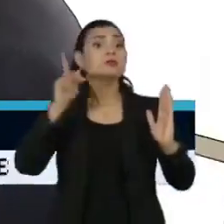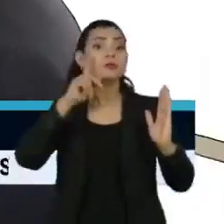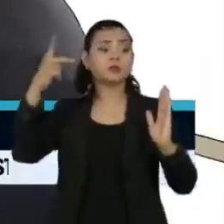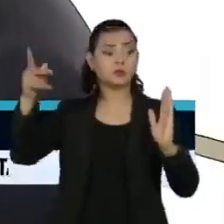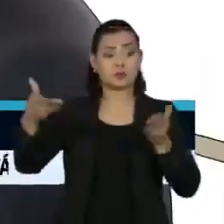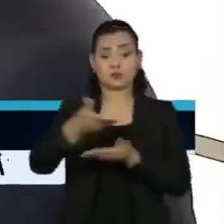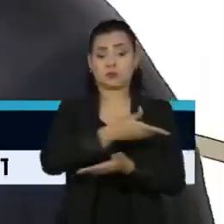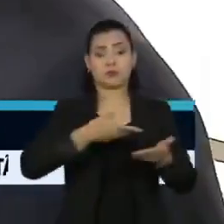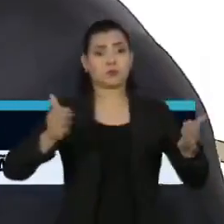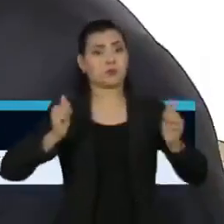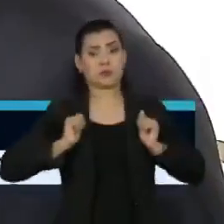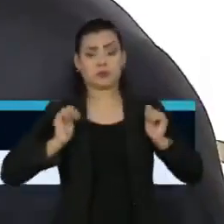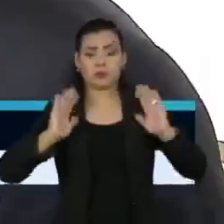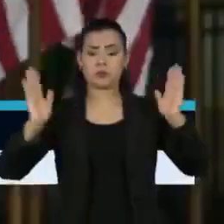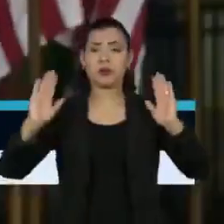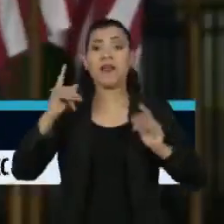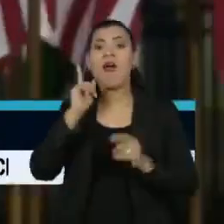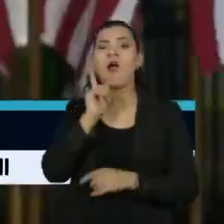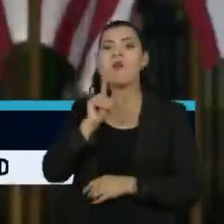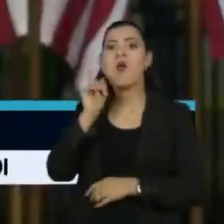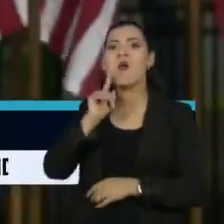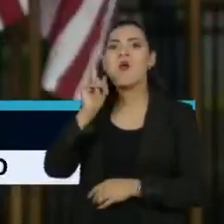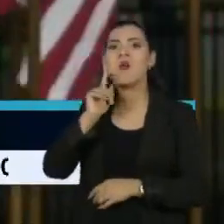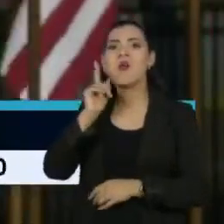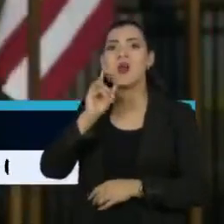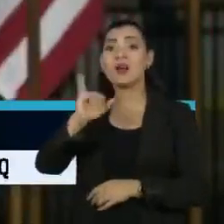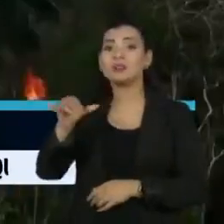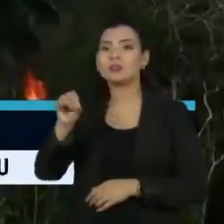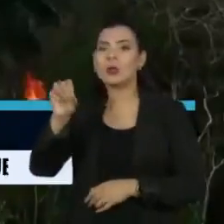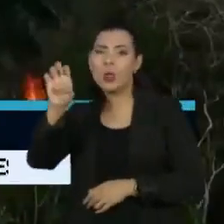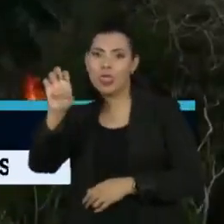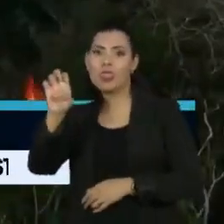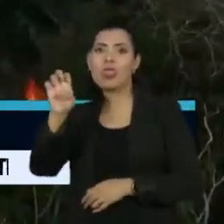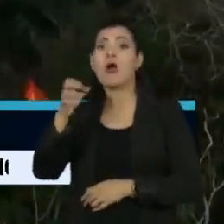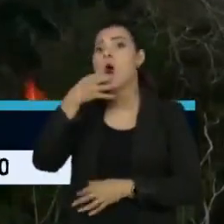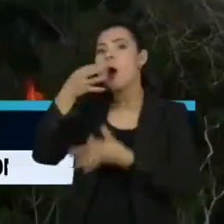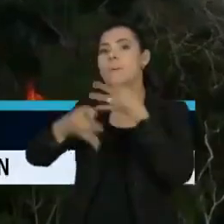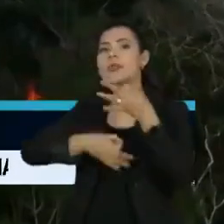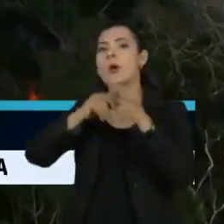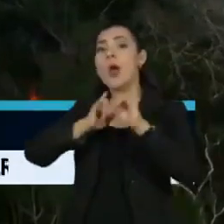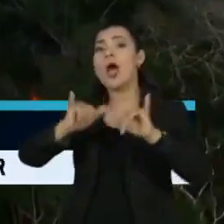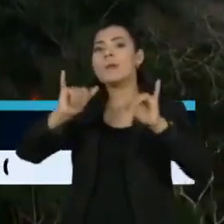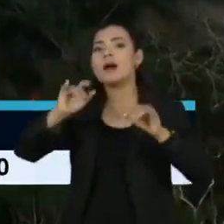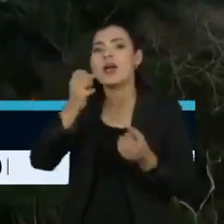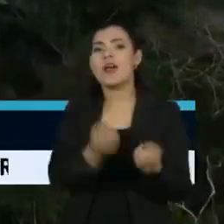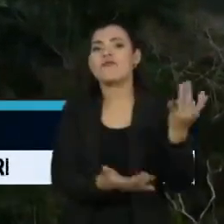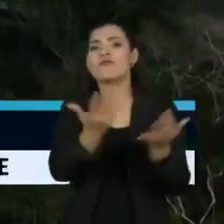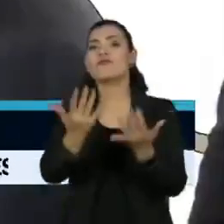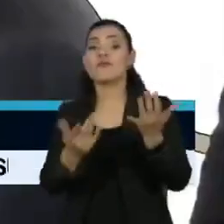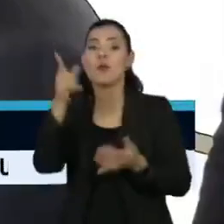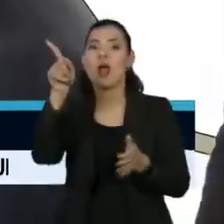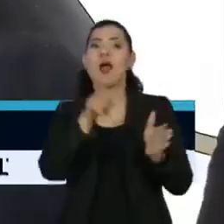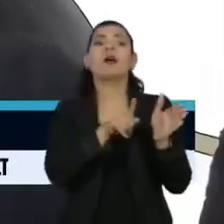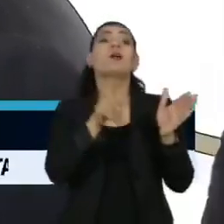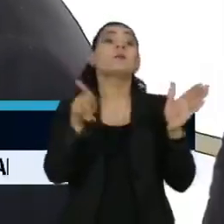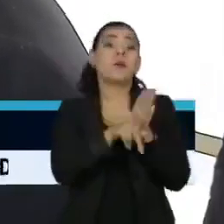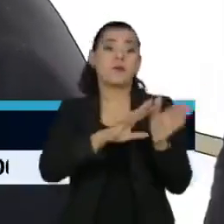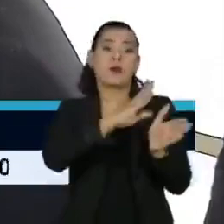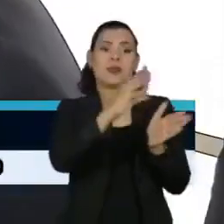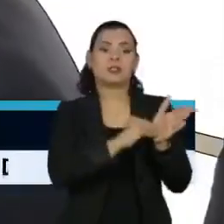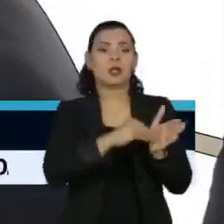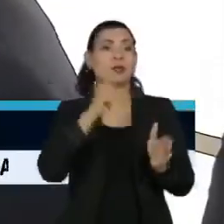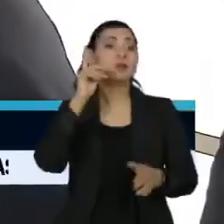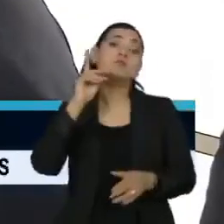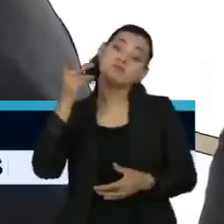Estado. Mourão ironizou as críticas que o candidato democrata Joe Biden fez durante a campanha às queimadas no Brasil. Pode ser